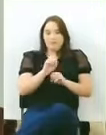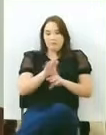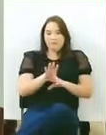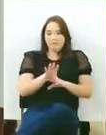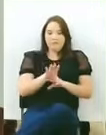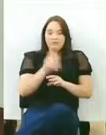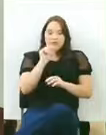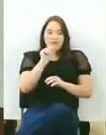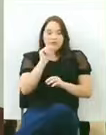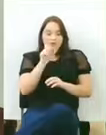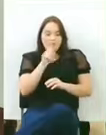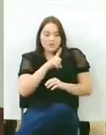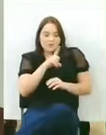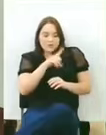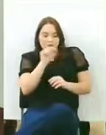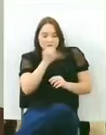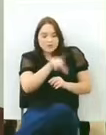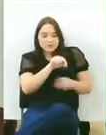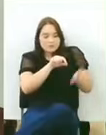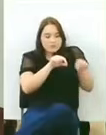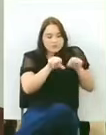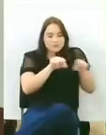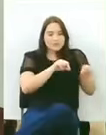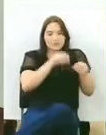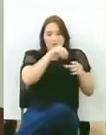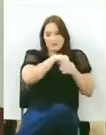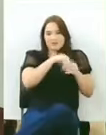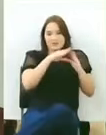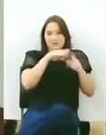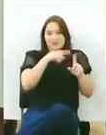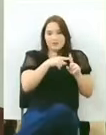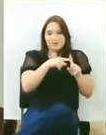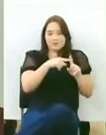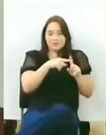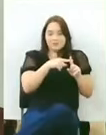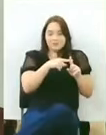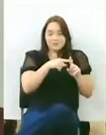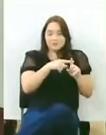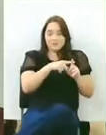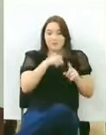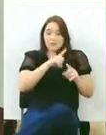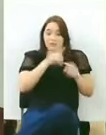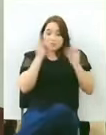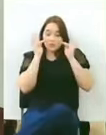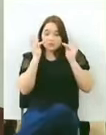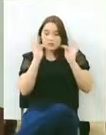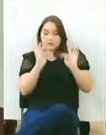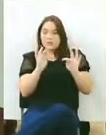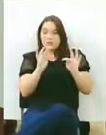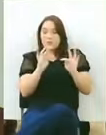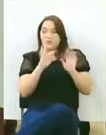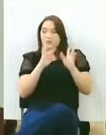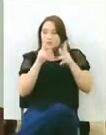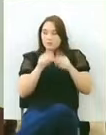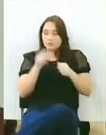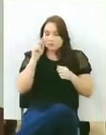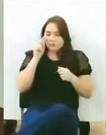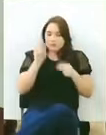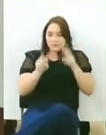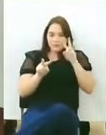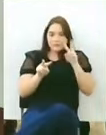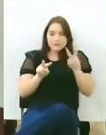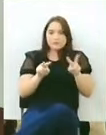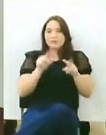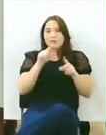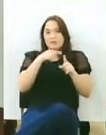a liderança, sobre a liderança da igreja. Ah, como testemunha de tudo que ele